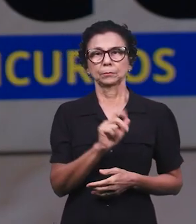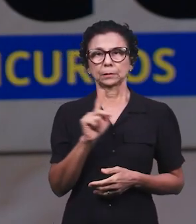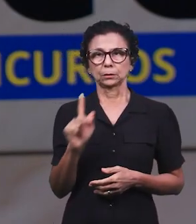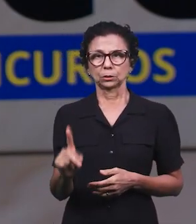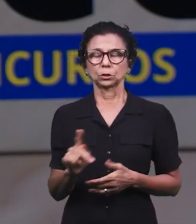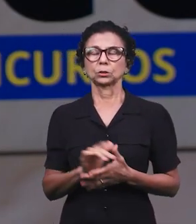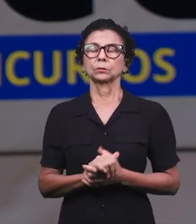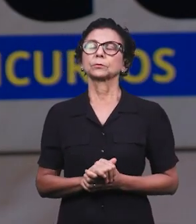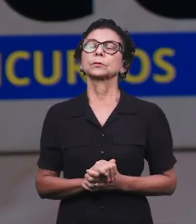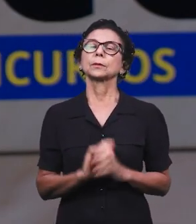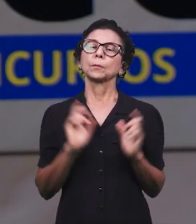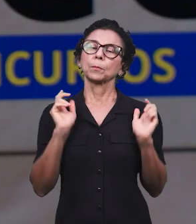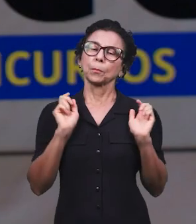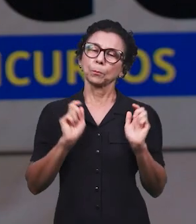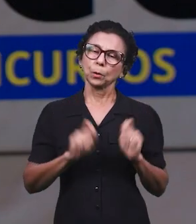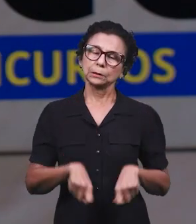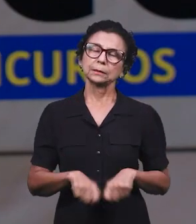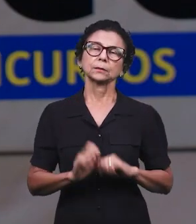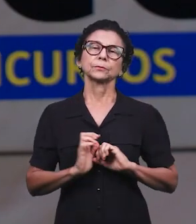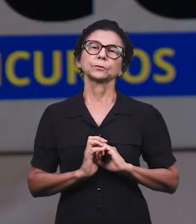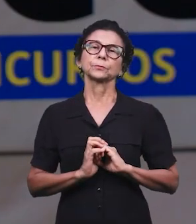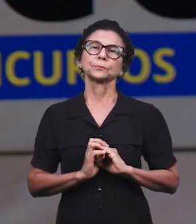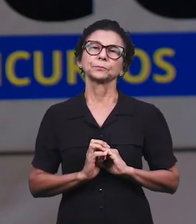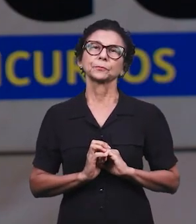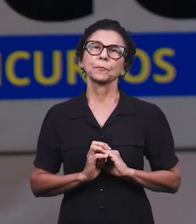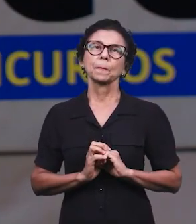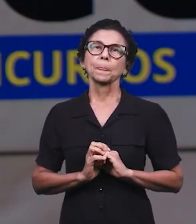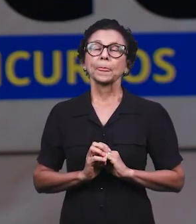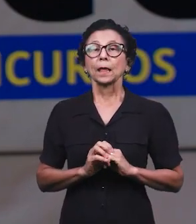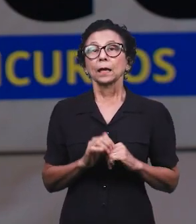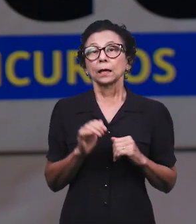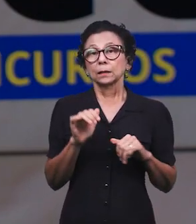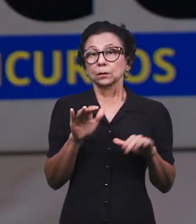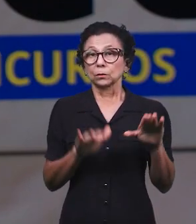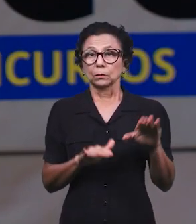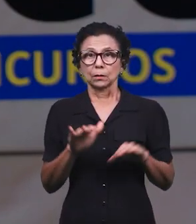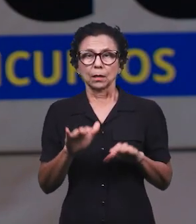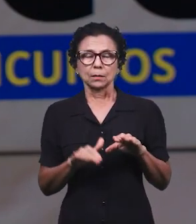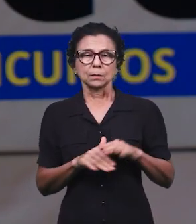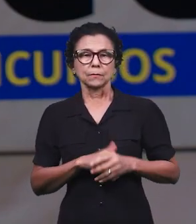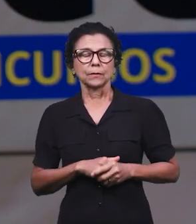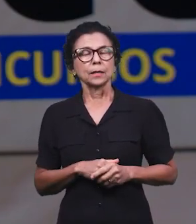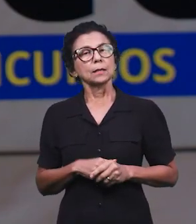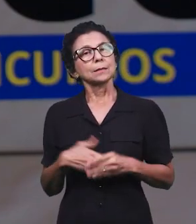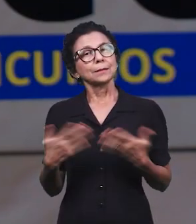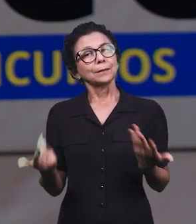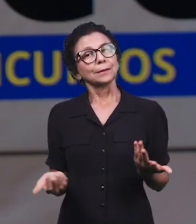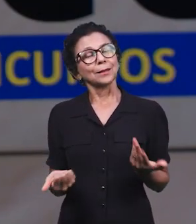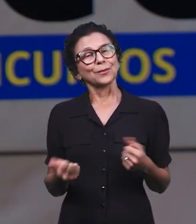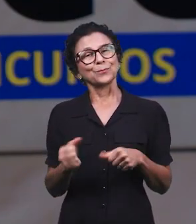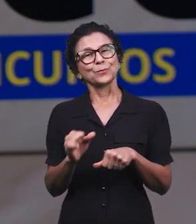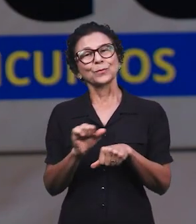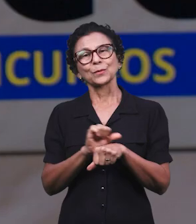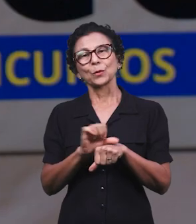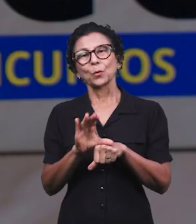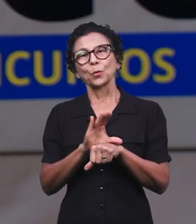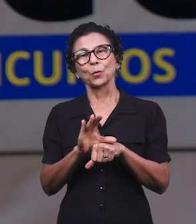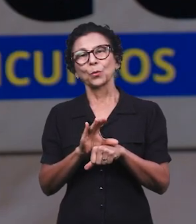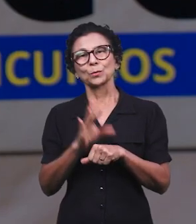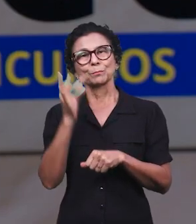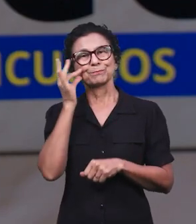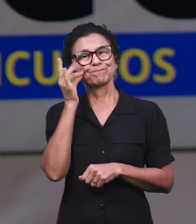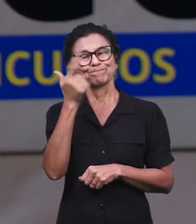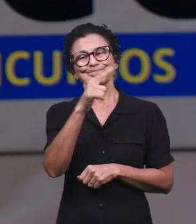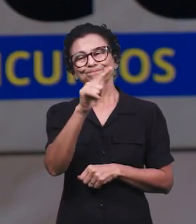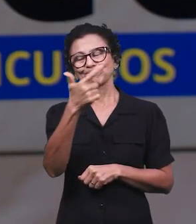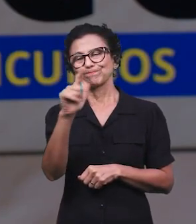dá esse material também adicional. Coisas que às vezes um curso presencial não vai te oferecer. Você vai ter